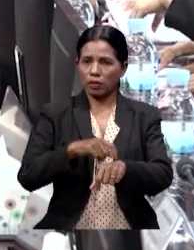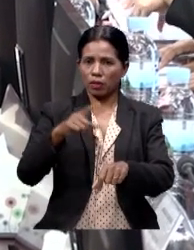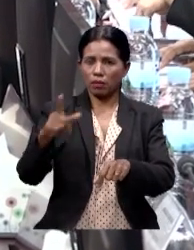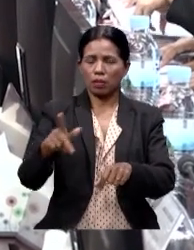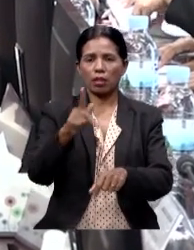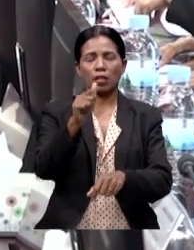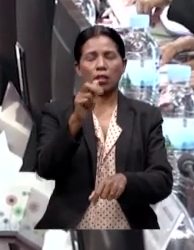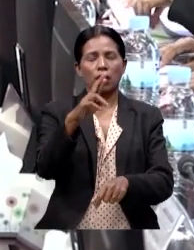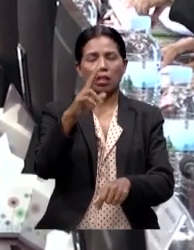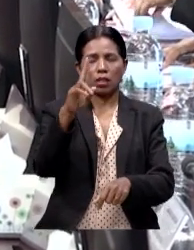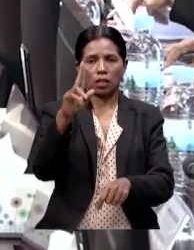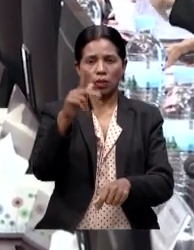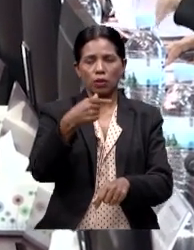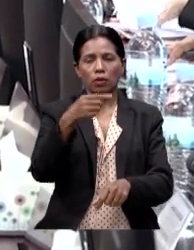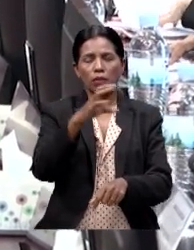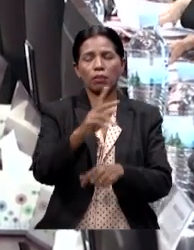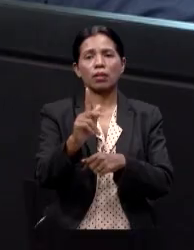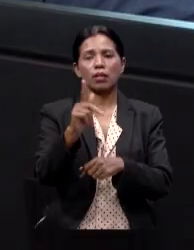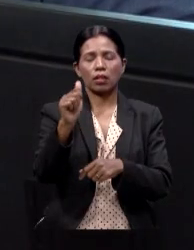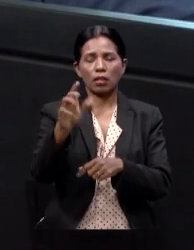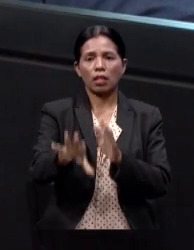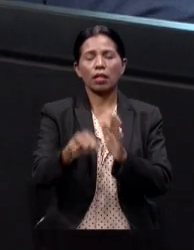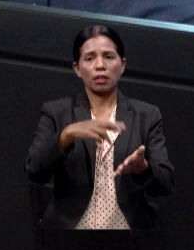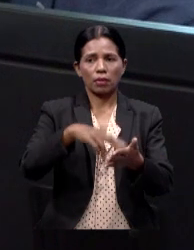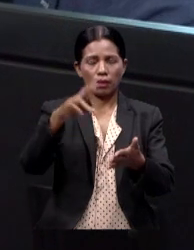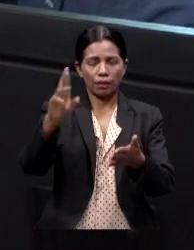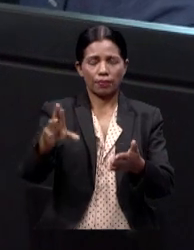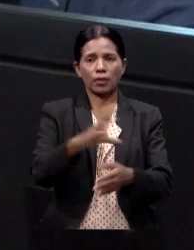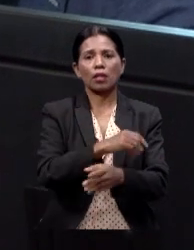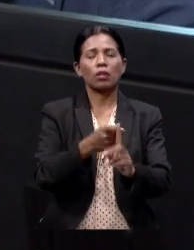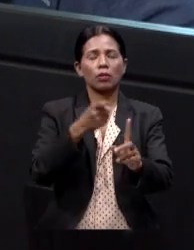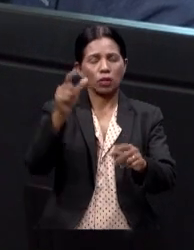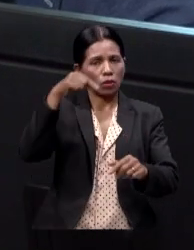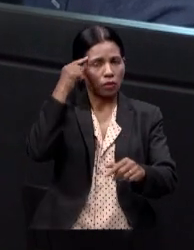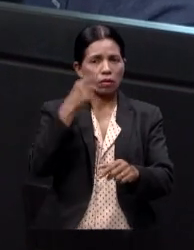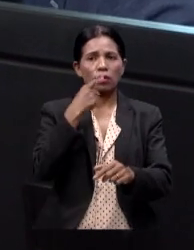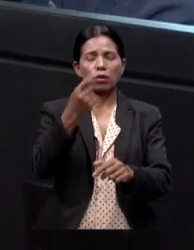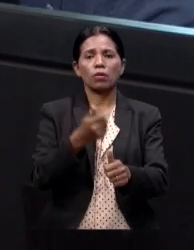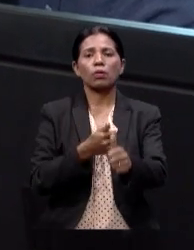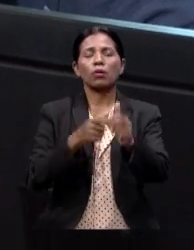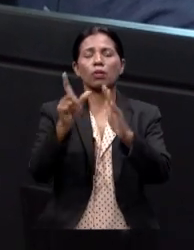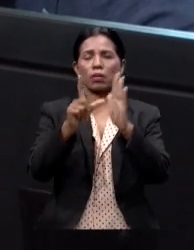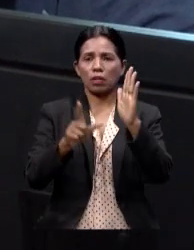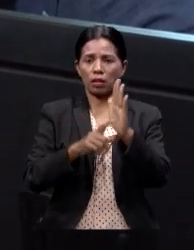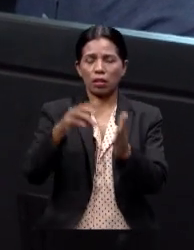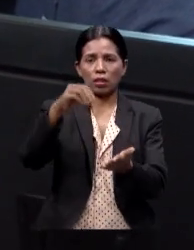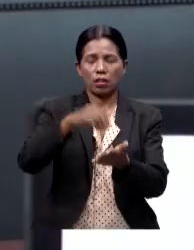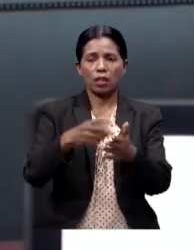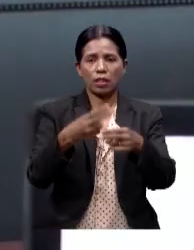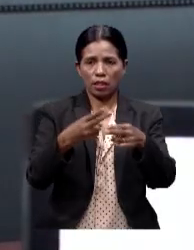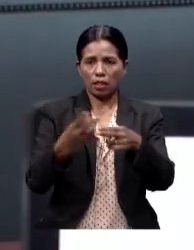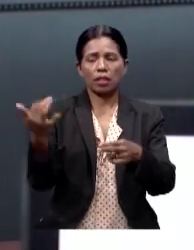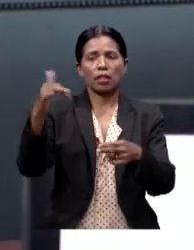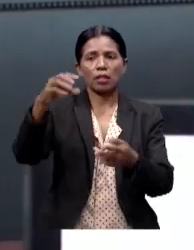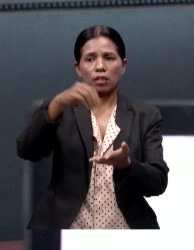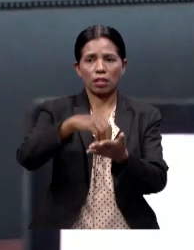cargo comissário Comissão Anticorrupção, retan aprovação comunicado imprensa, o seu governo retetem, tuir legislação, nebe vigora Narancira, nebe